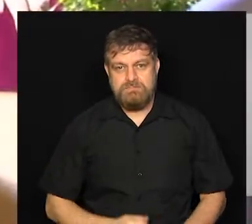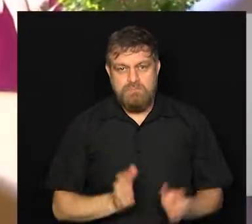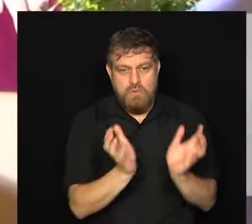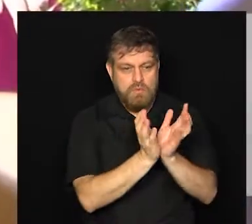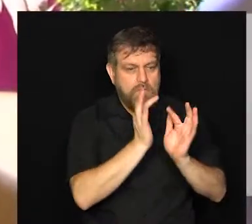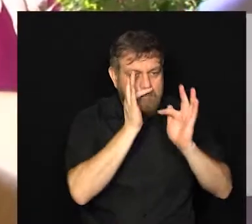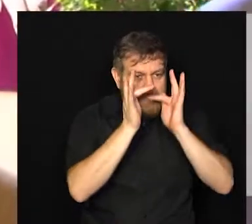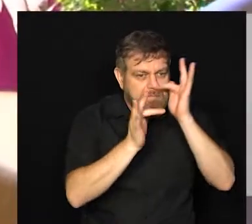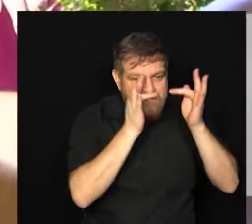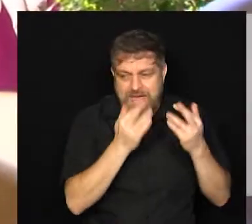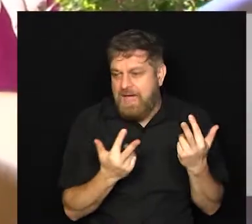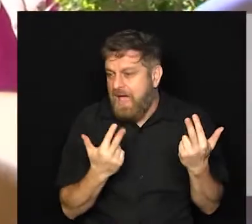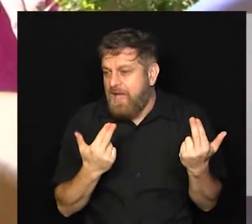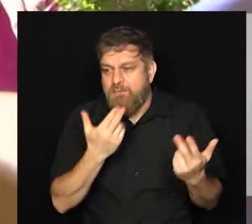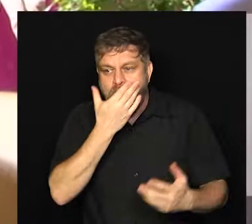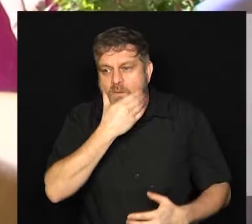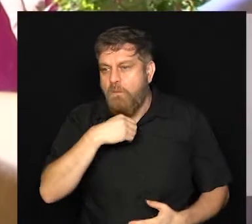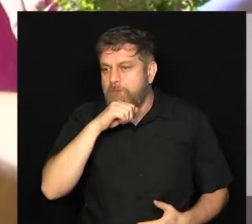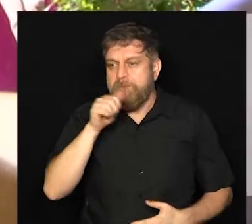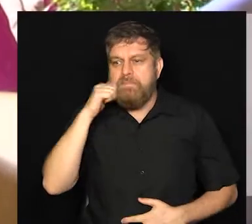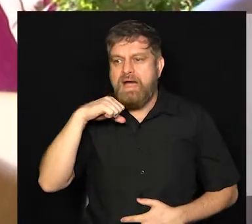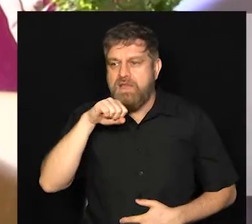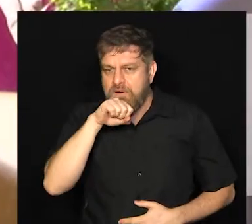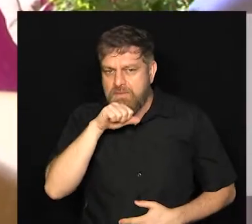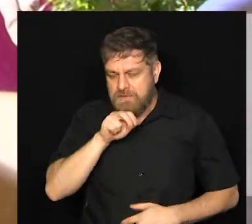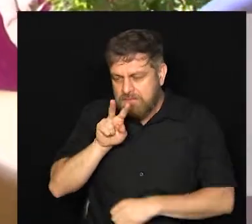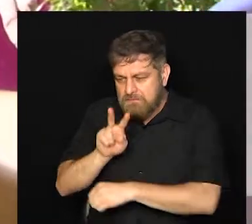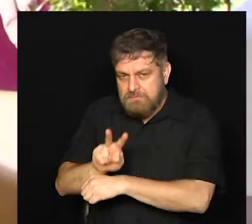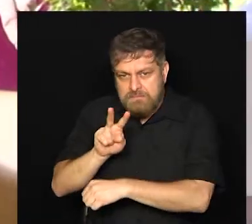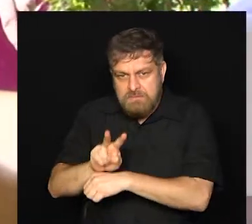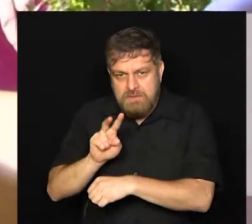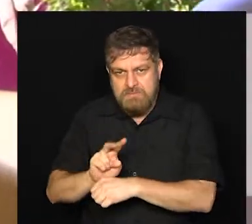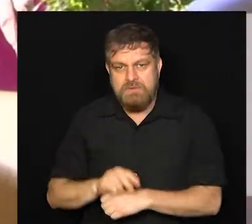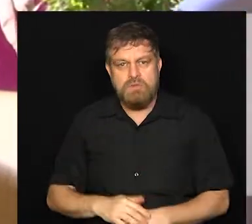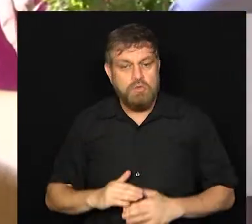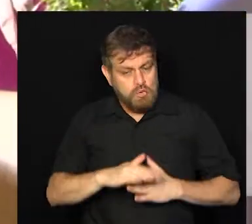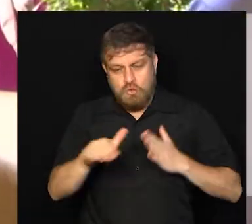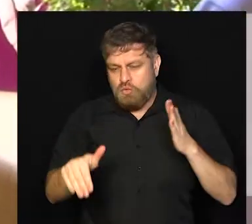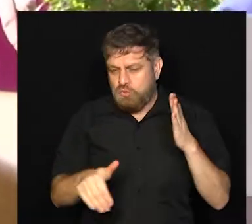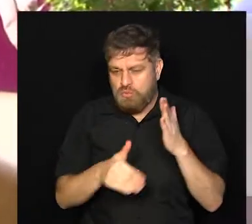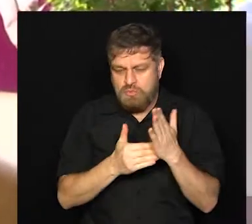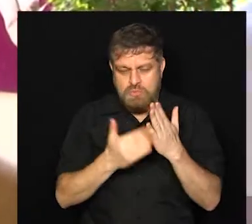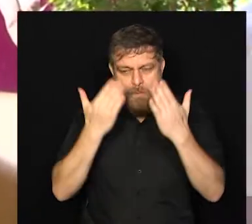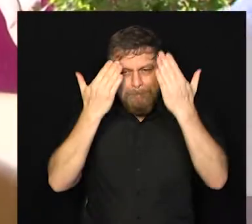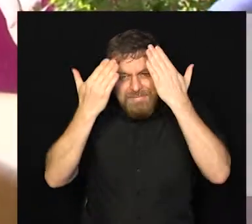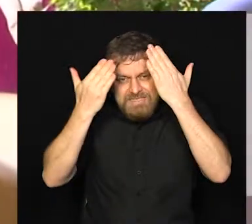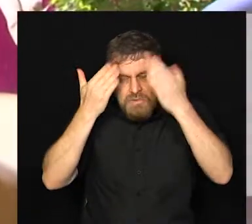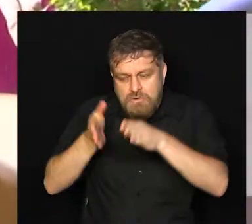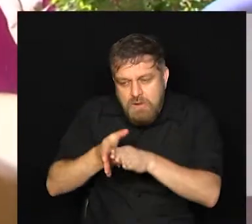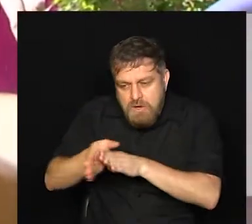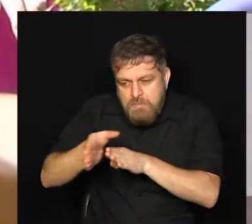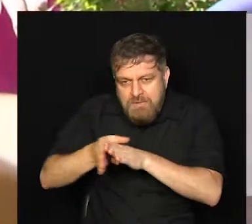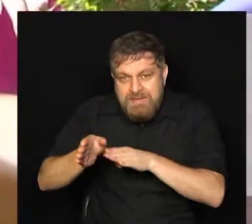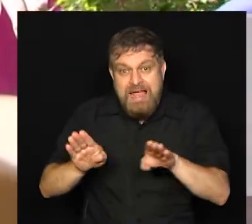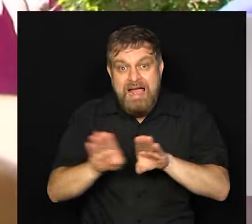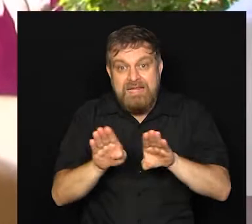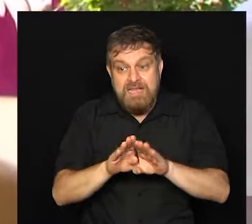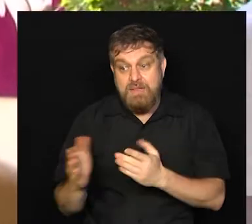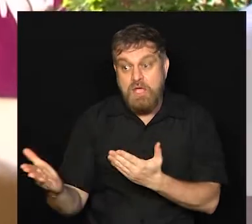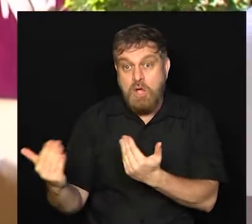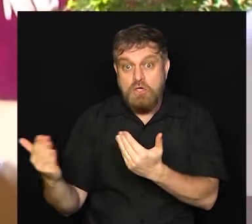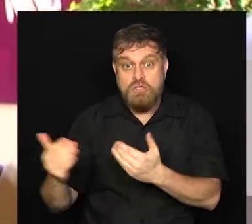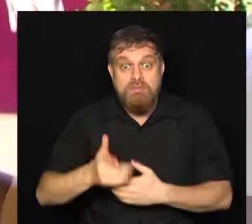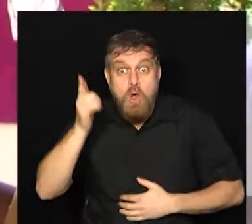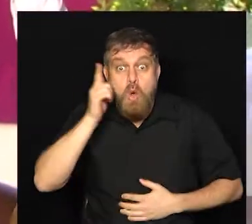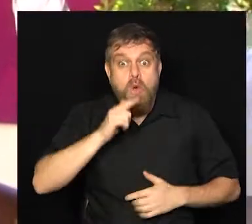uma mãe, é um pai, é um respaldo que nos dá desde o psicológico a oportunidade de emprego para nossos jovens, que hoje